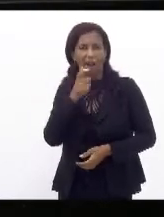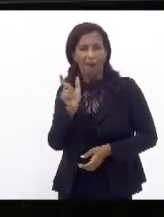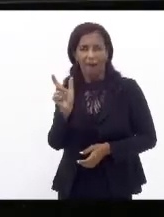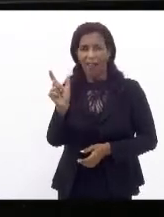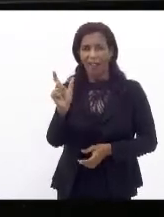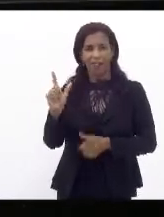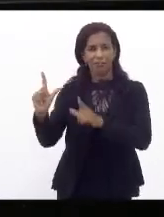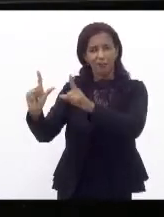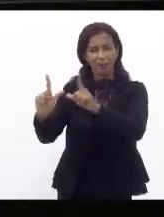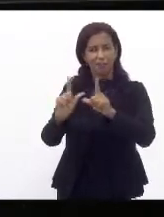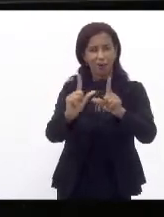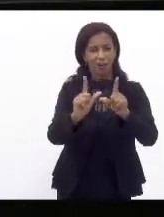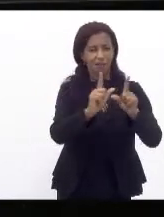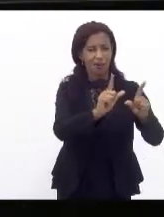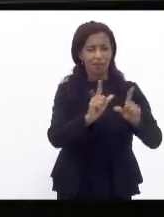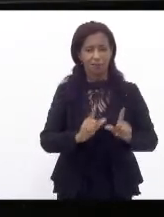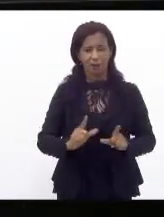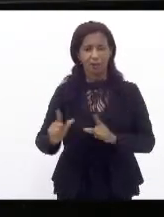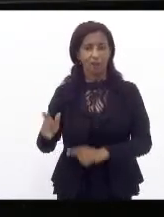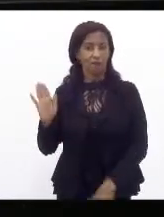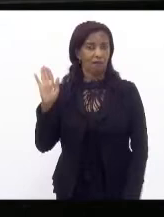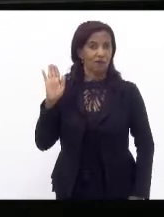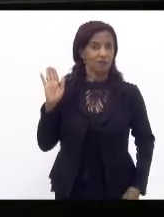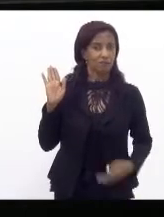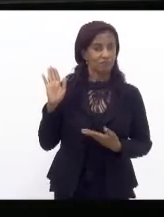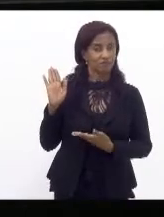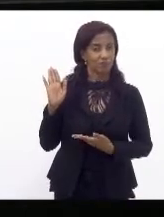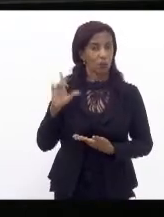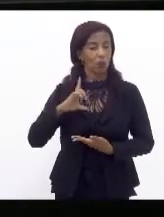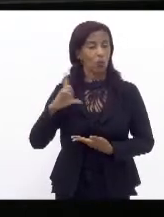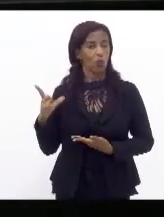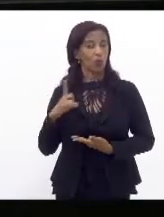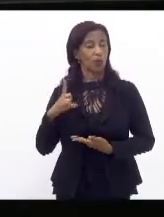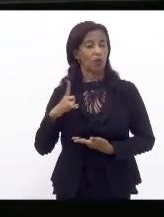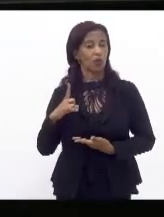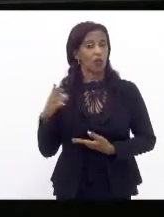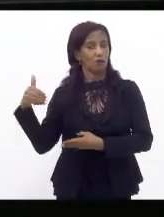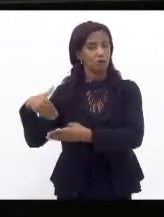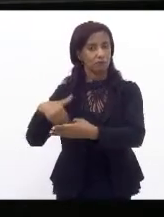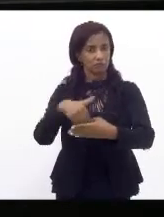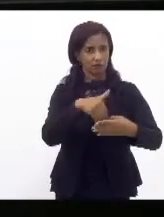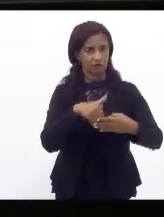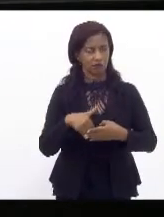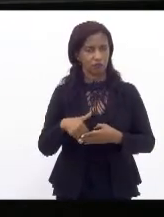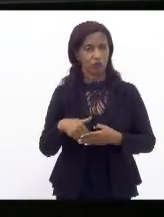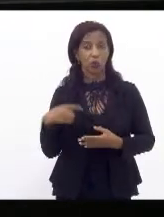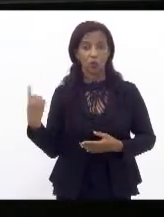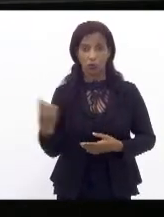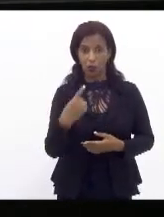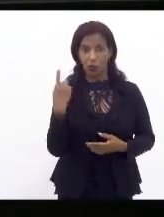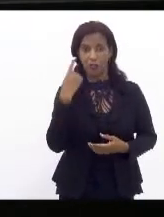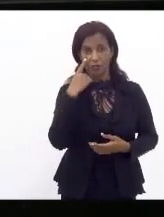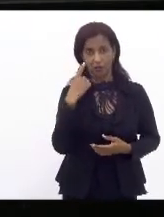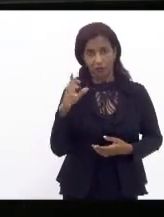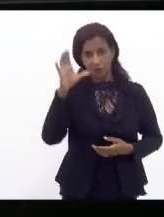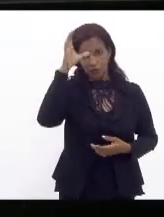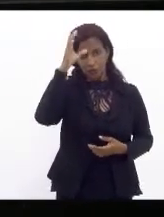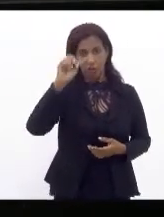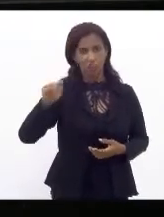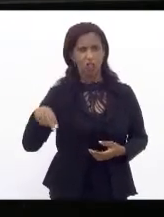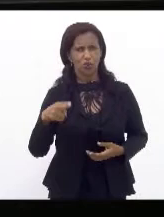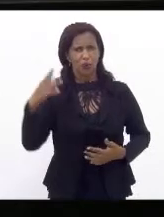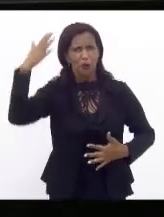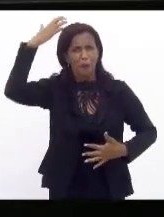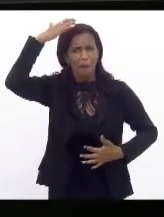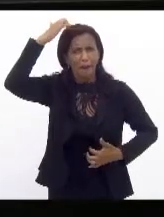bonitas que se candidatam, né, quando tem eleição. Nós já vimos, deputada Tia Ju, até o Macaco